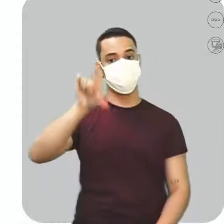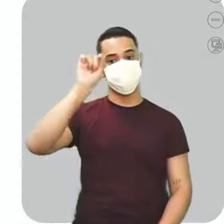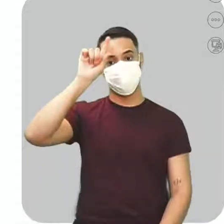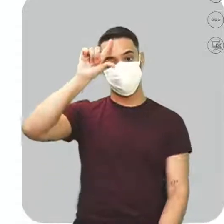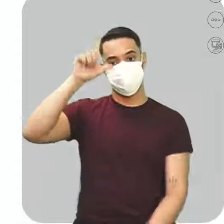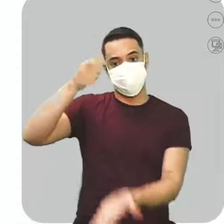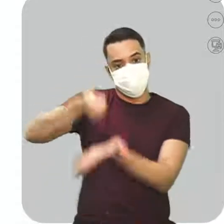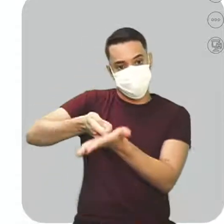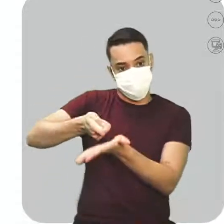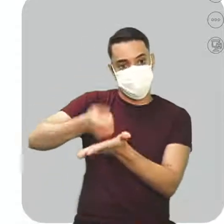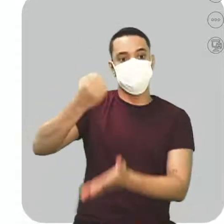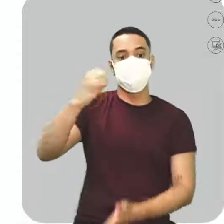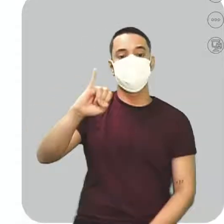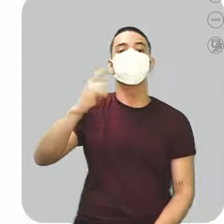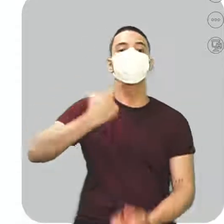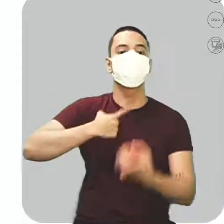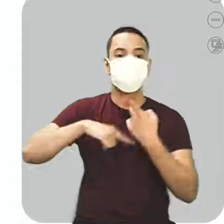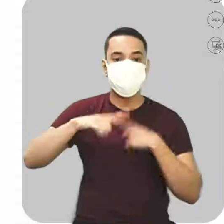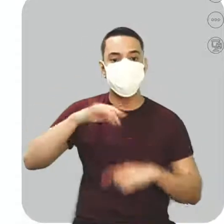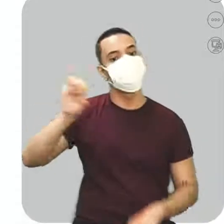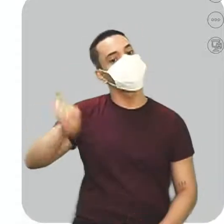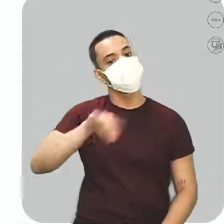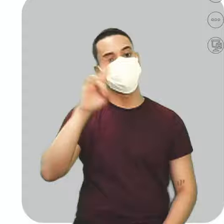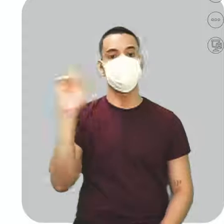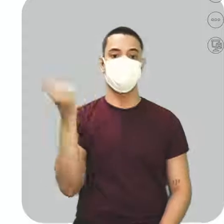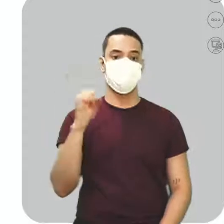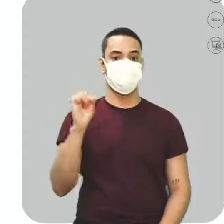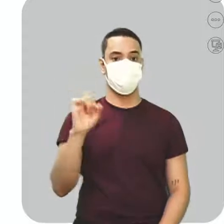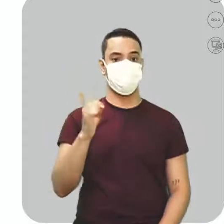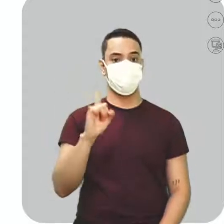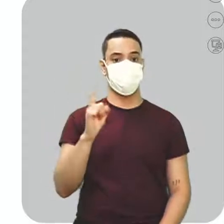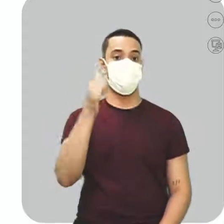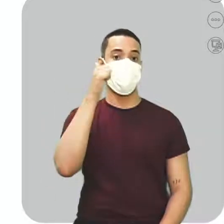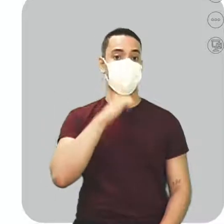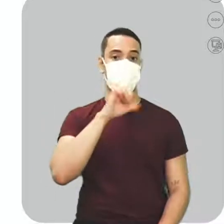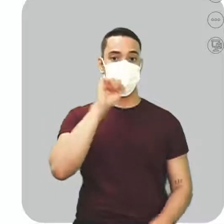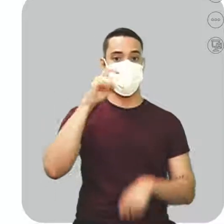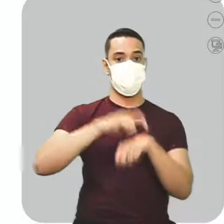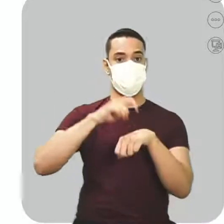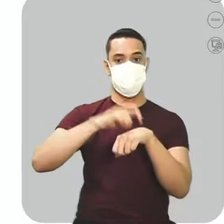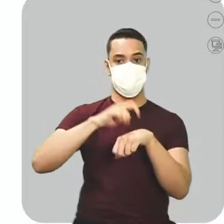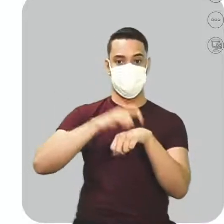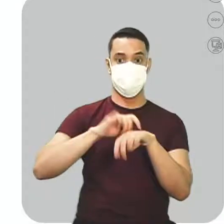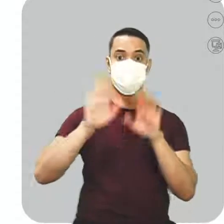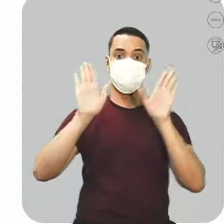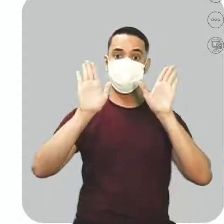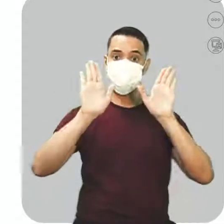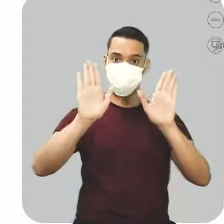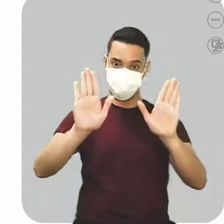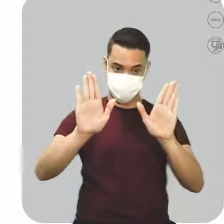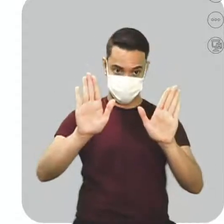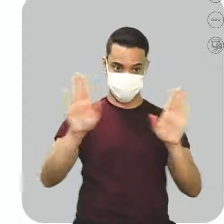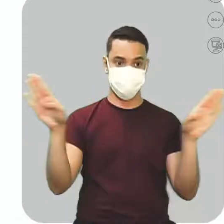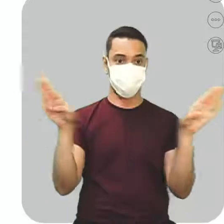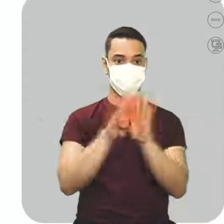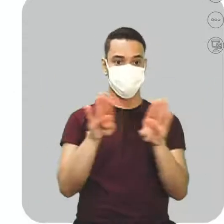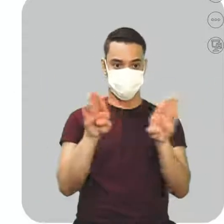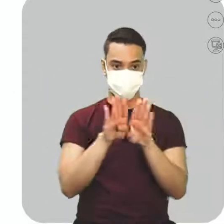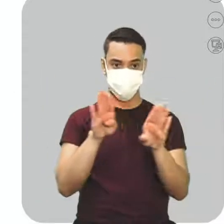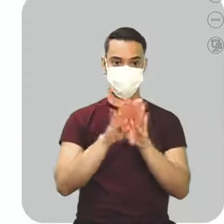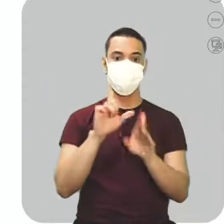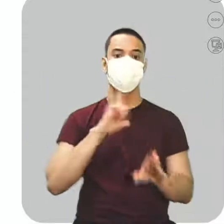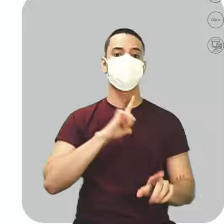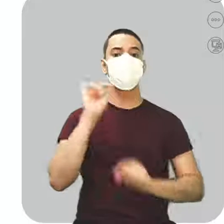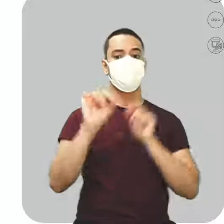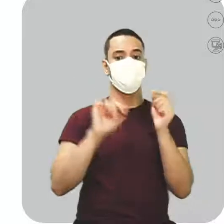decidir se deseja ou não ser mãe naquele momento, mas trará a ela